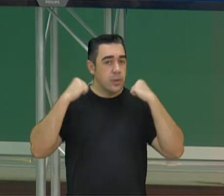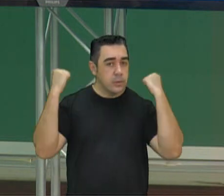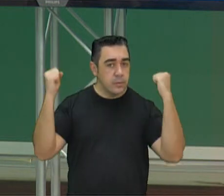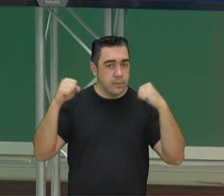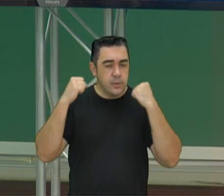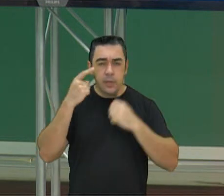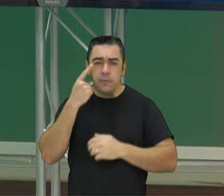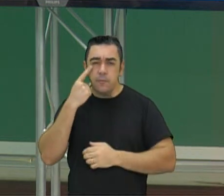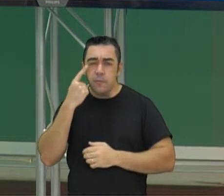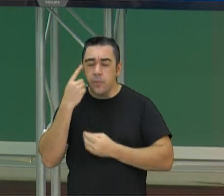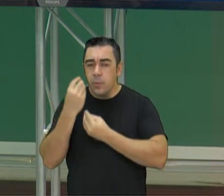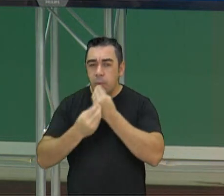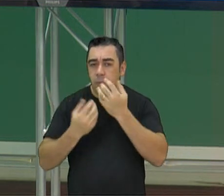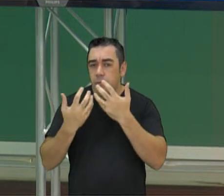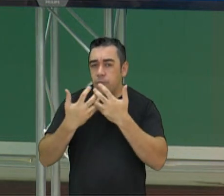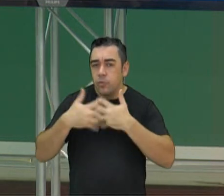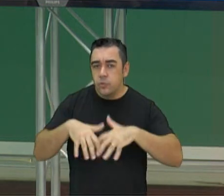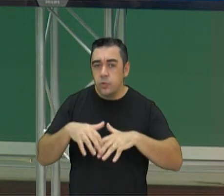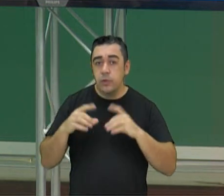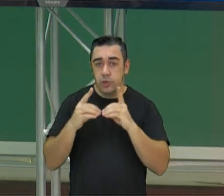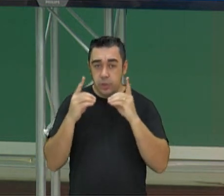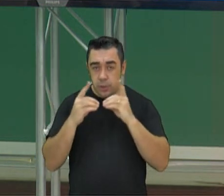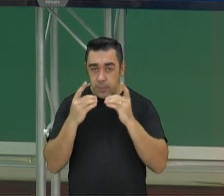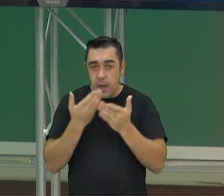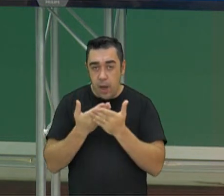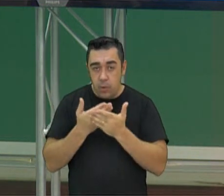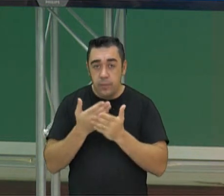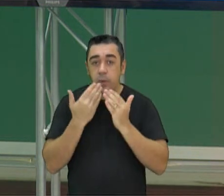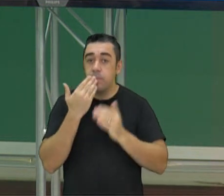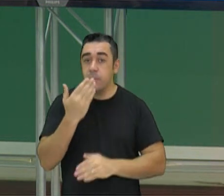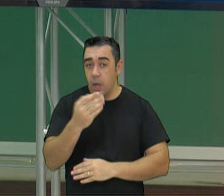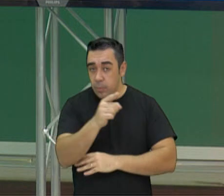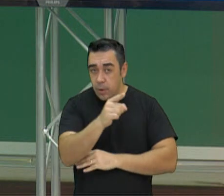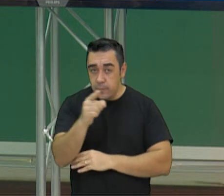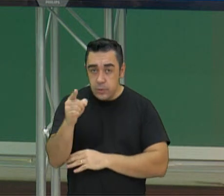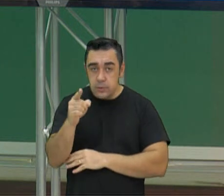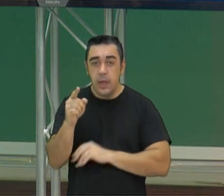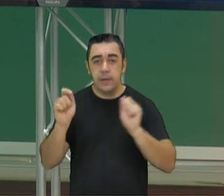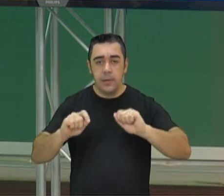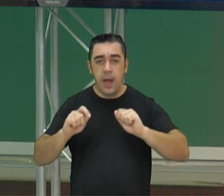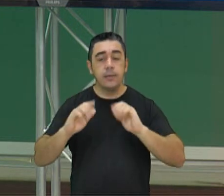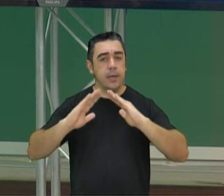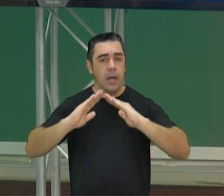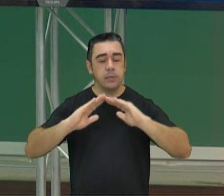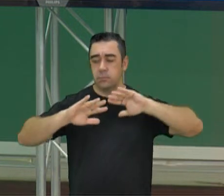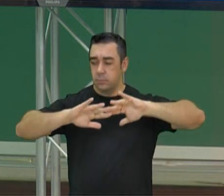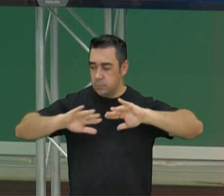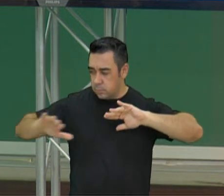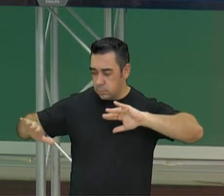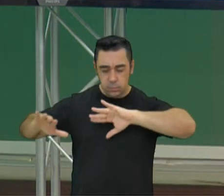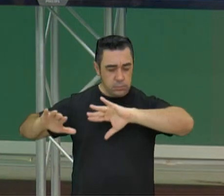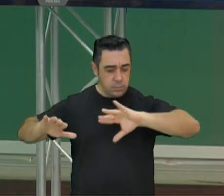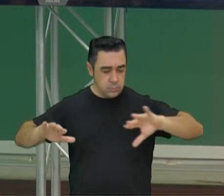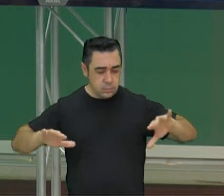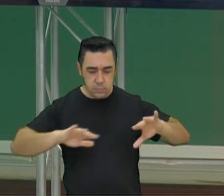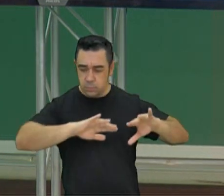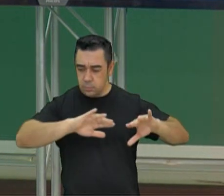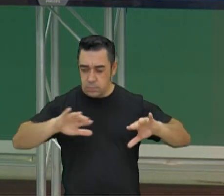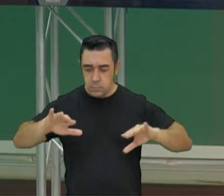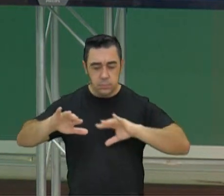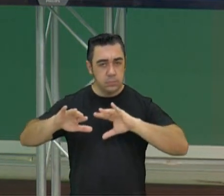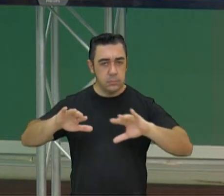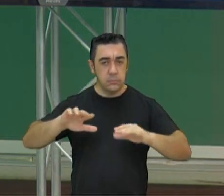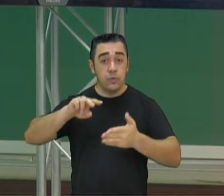funciona a dinâmica da nossa aula, né? Então, eu já peço para vocês, aqueles que puderem, afasta as cadeiras, afasta